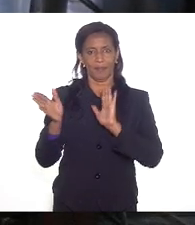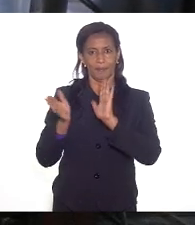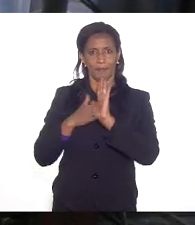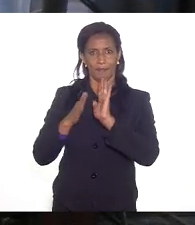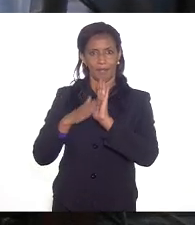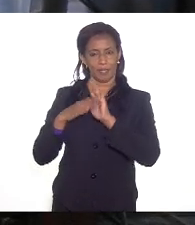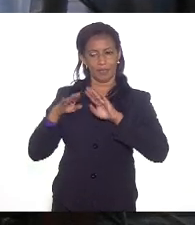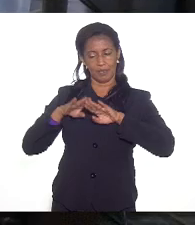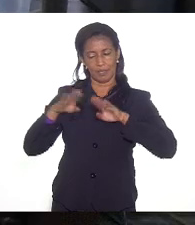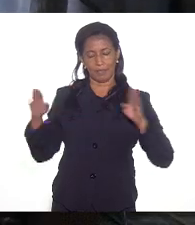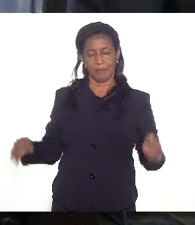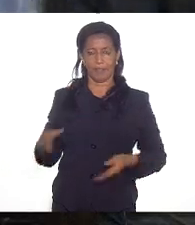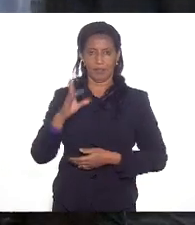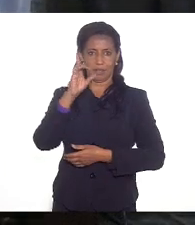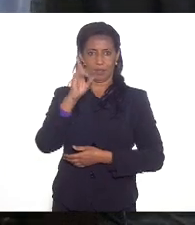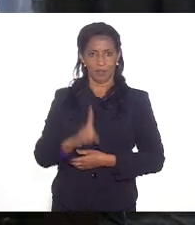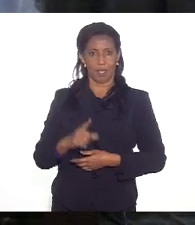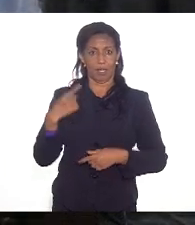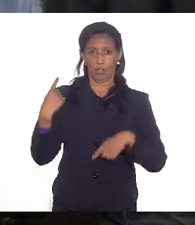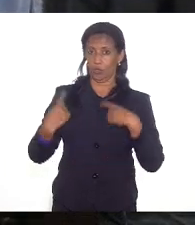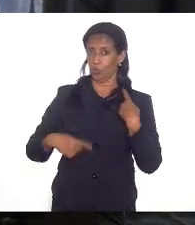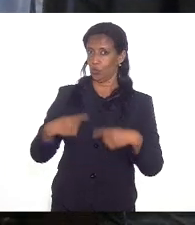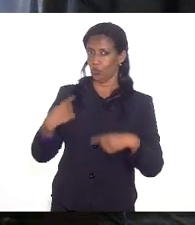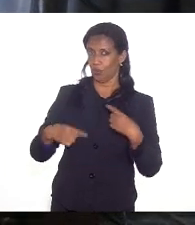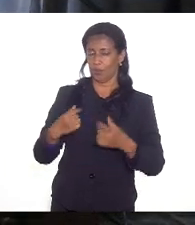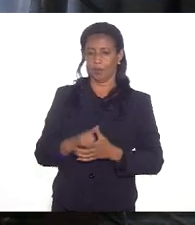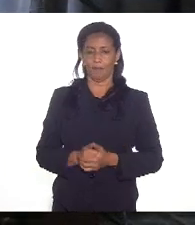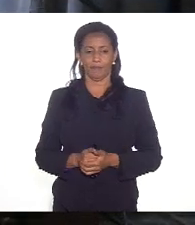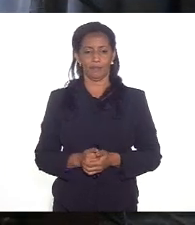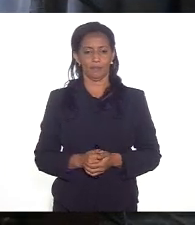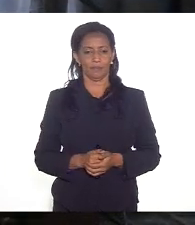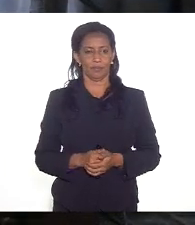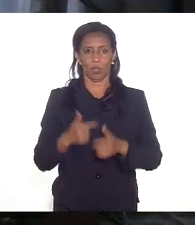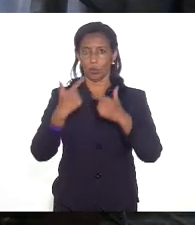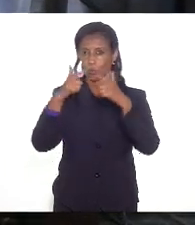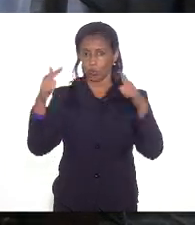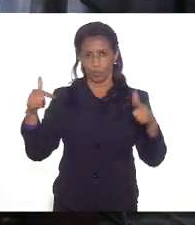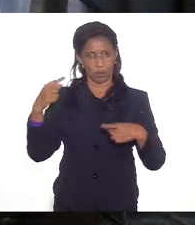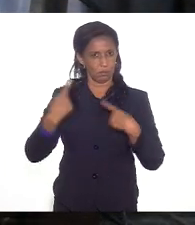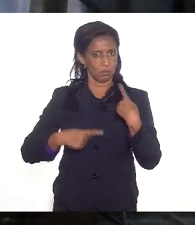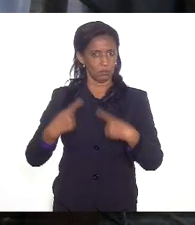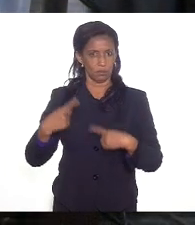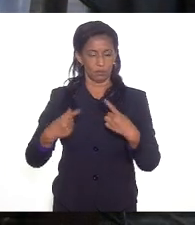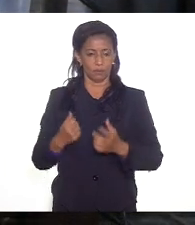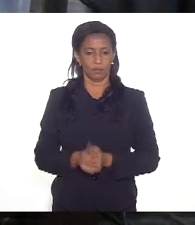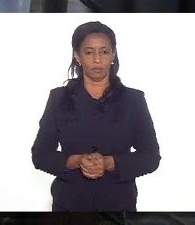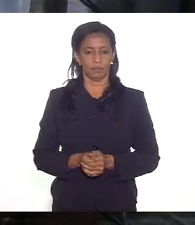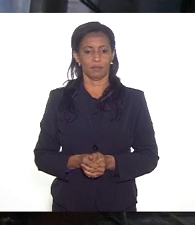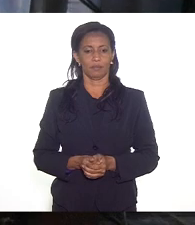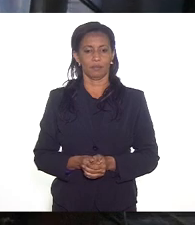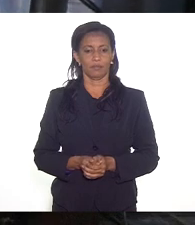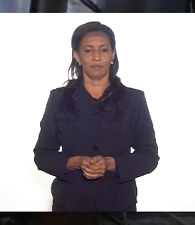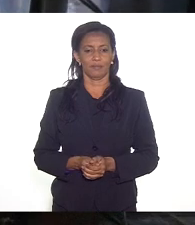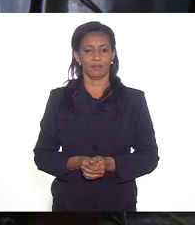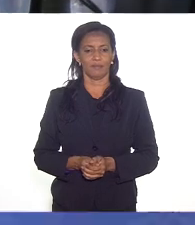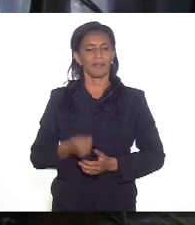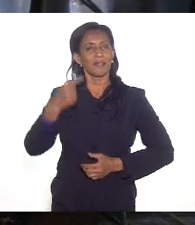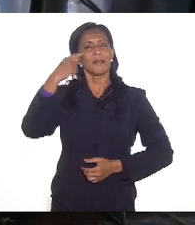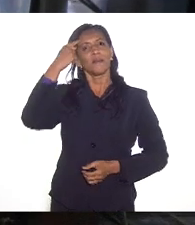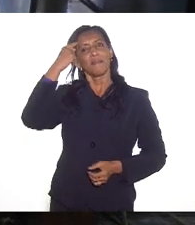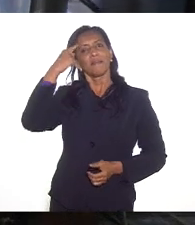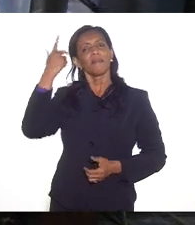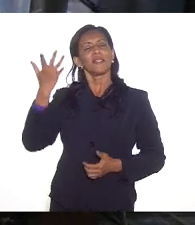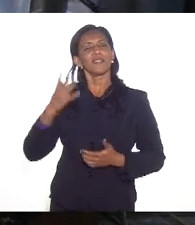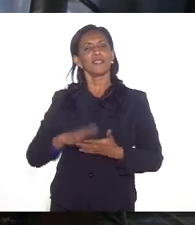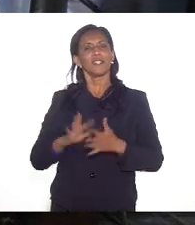parecer da mesa diretora em discussão em não havendo Quem Queira discutir eu pensei que todo mundo